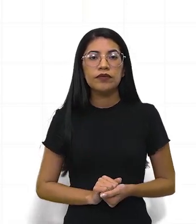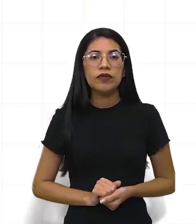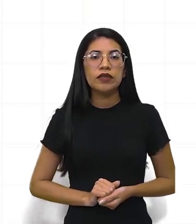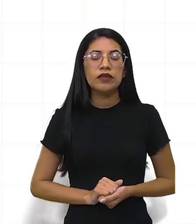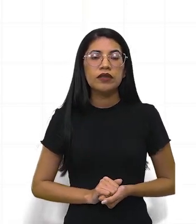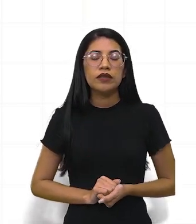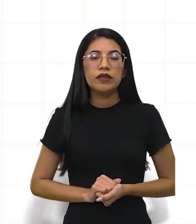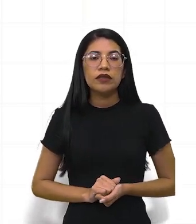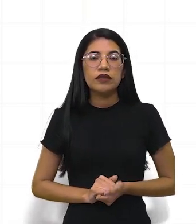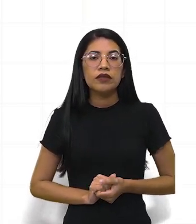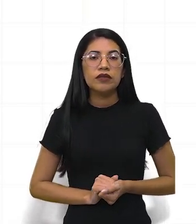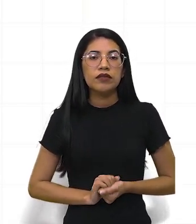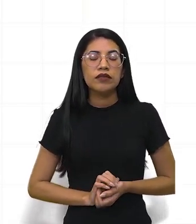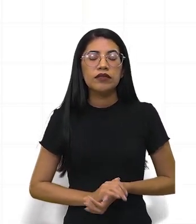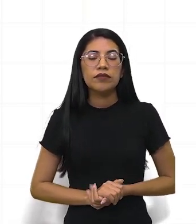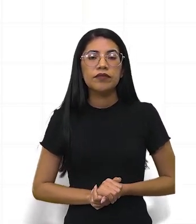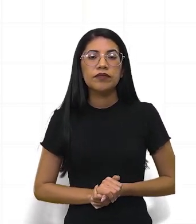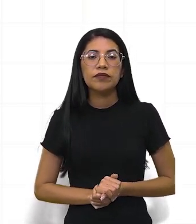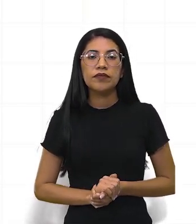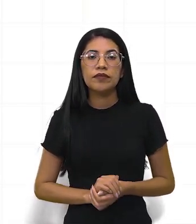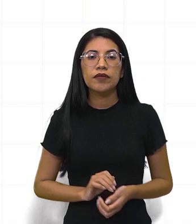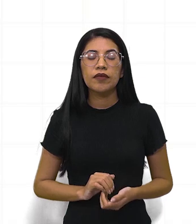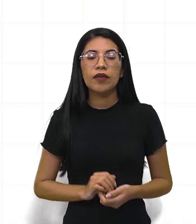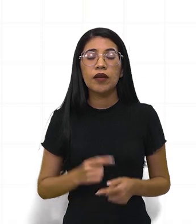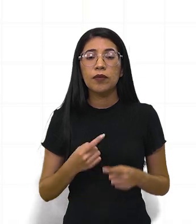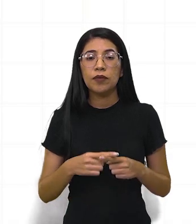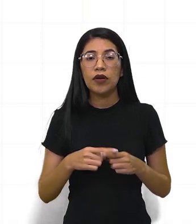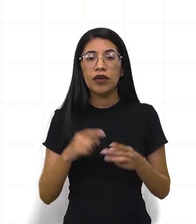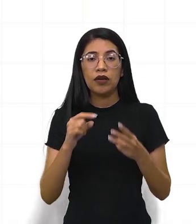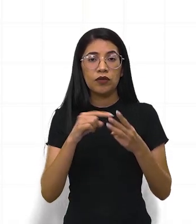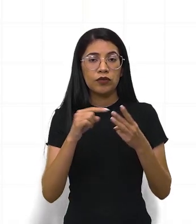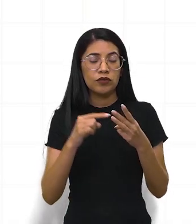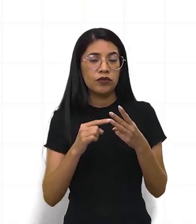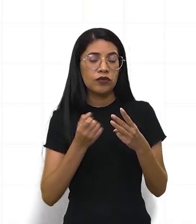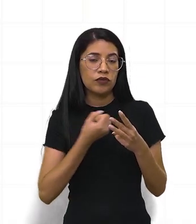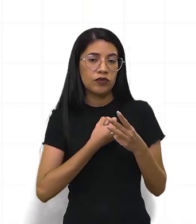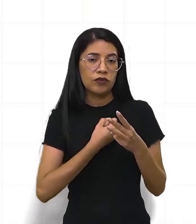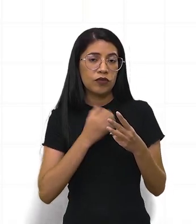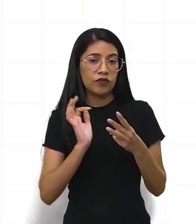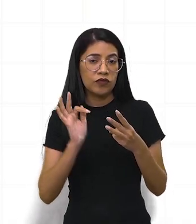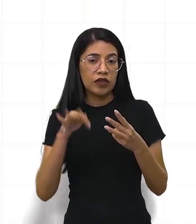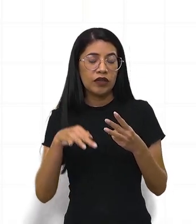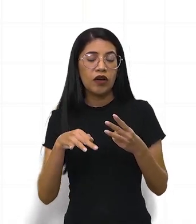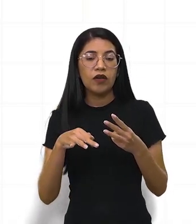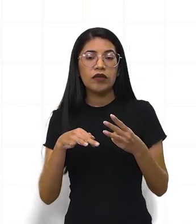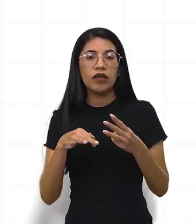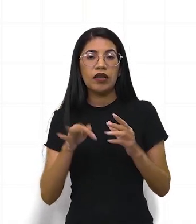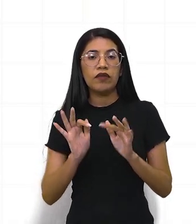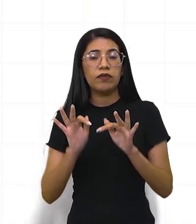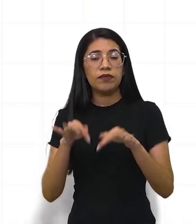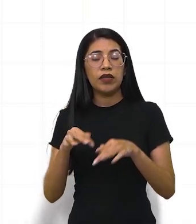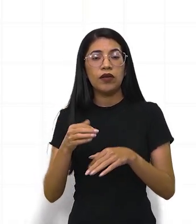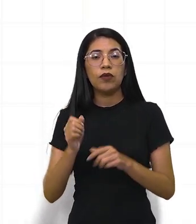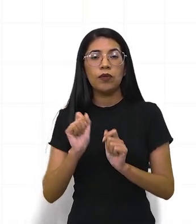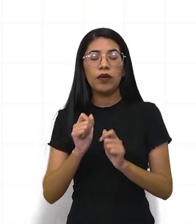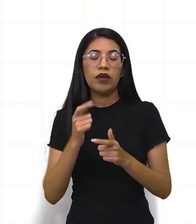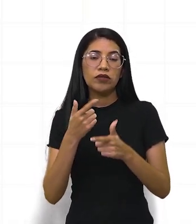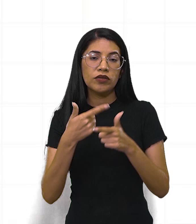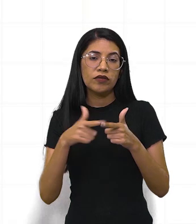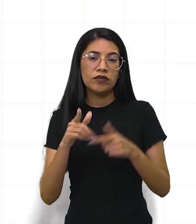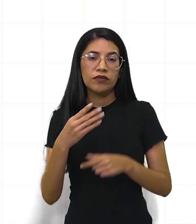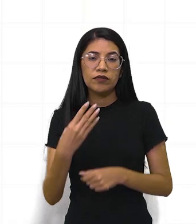Por quê? Porque os dois últimos números dois últimos algarismos terminam em um número divisível por